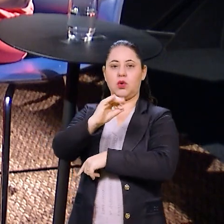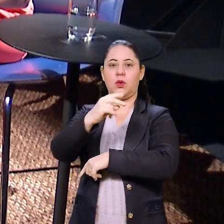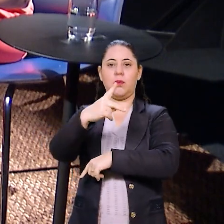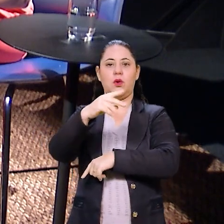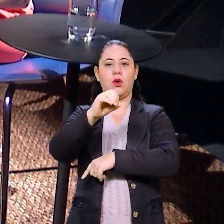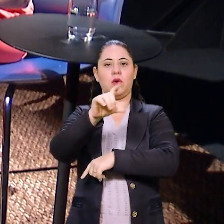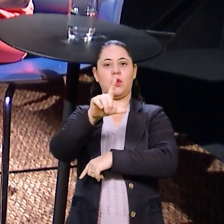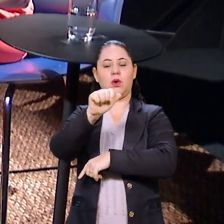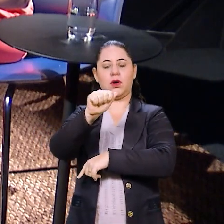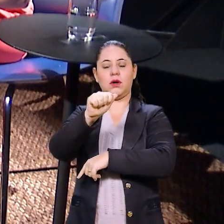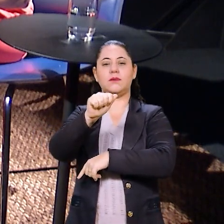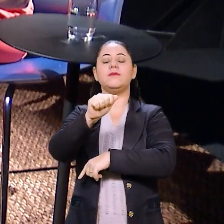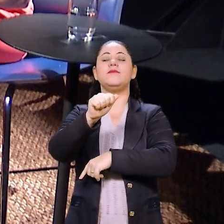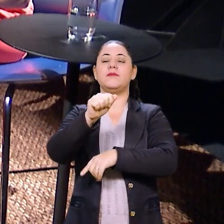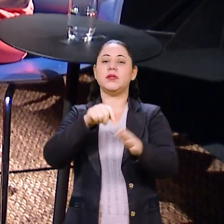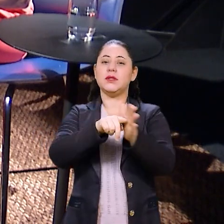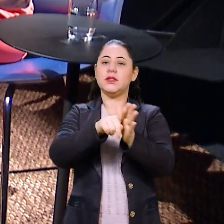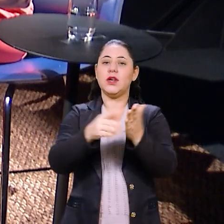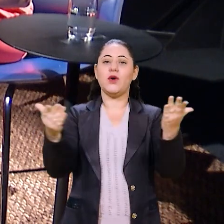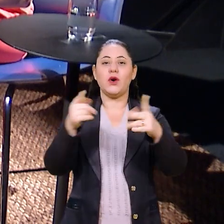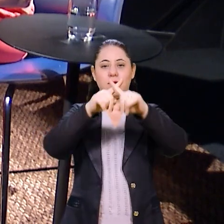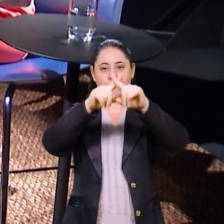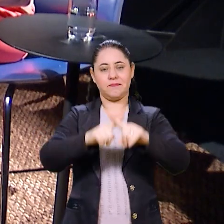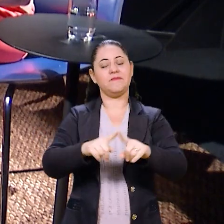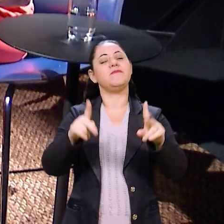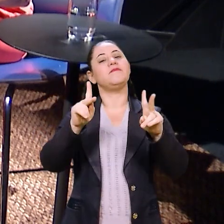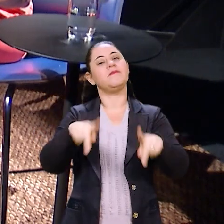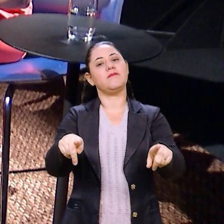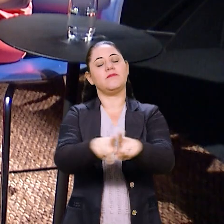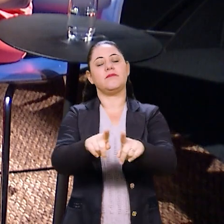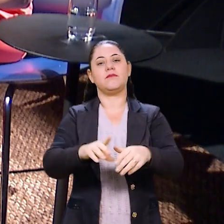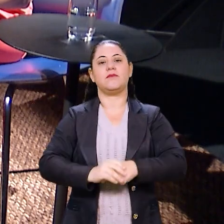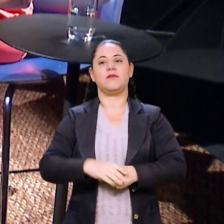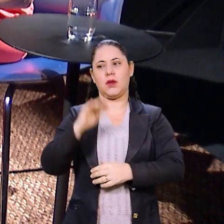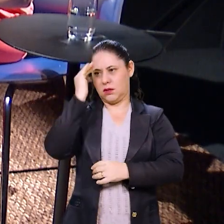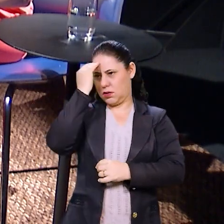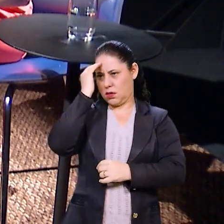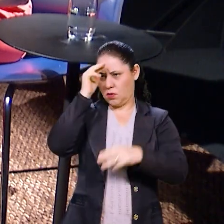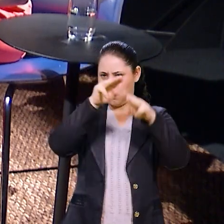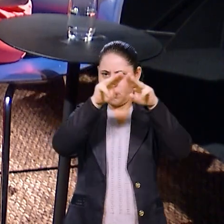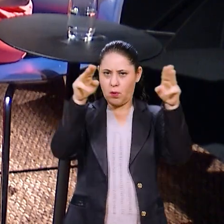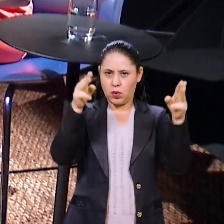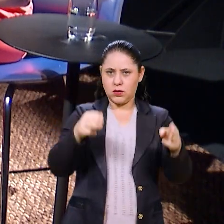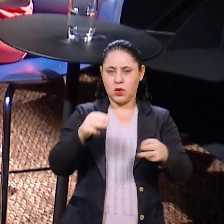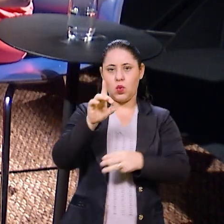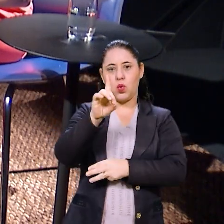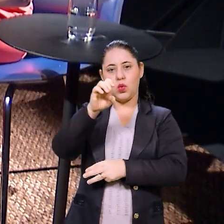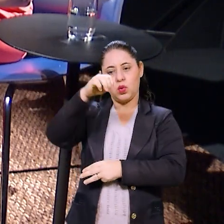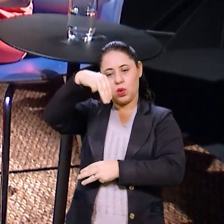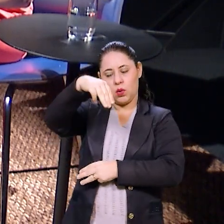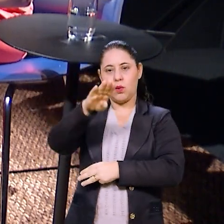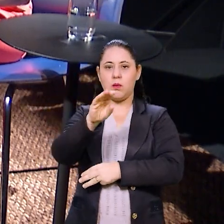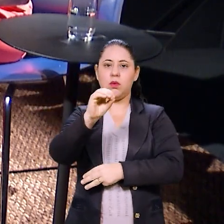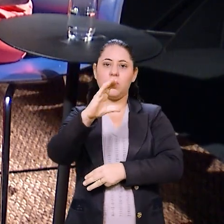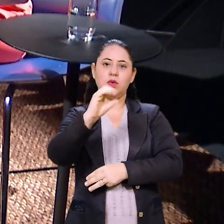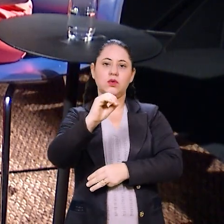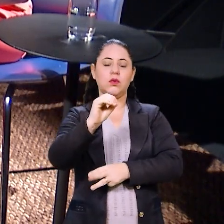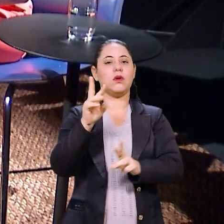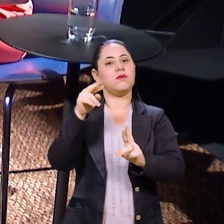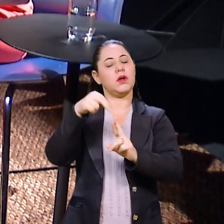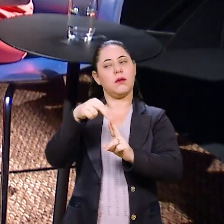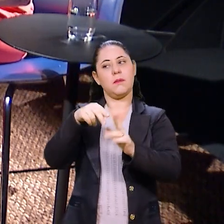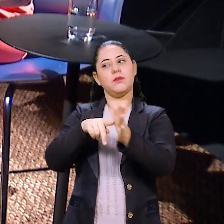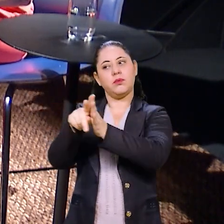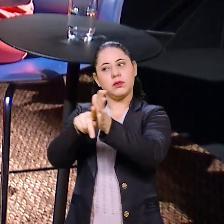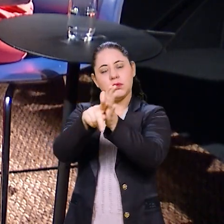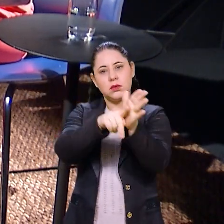pesquisadora e agora servidora pública também. E só para eu entender um pouquinho melhor, porque o Museu Dom Bosco ele é uma referência para os pesquisadores, mas